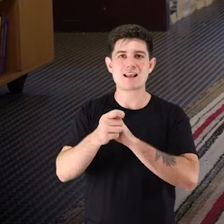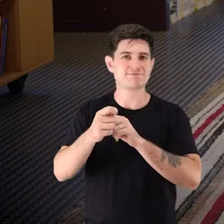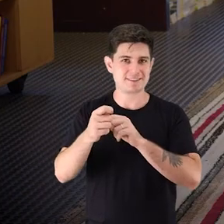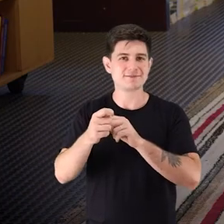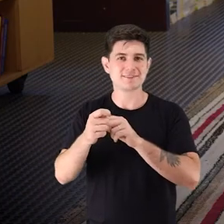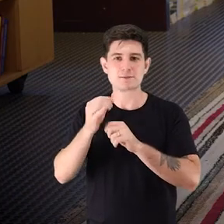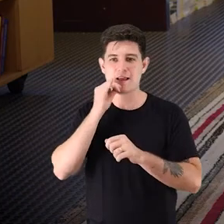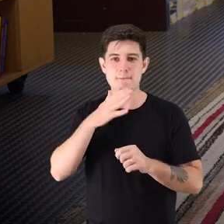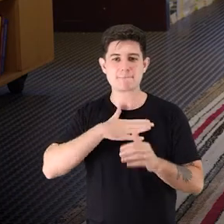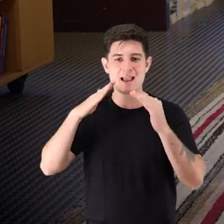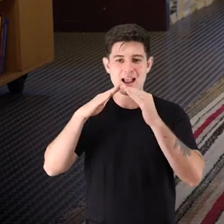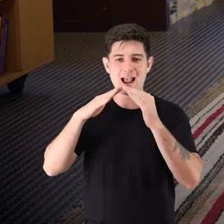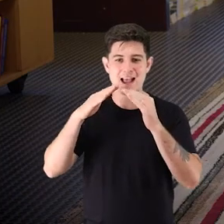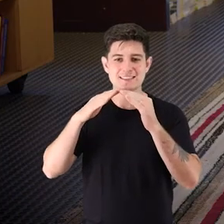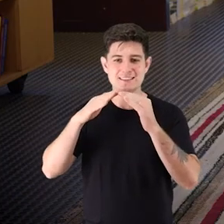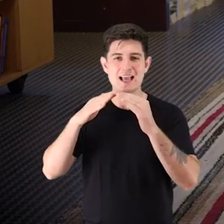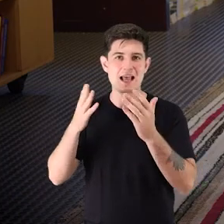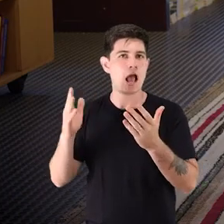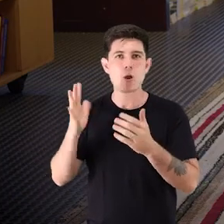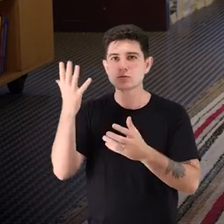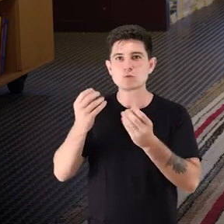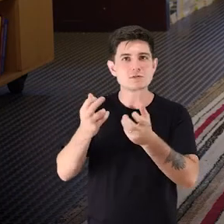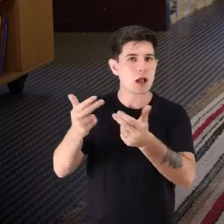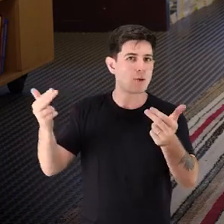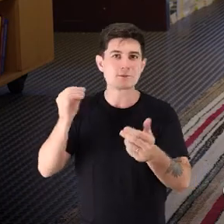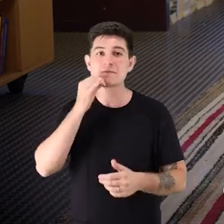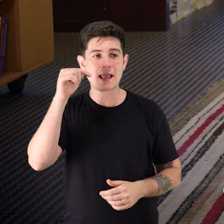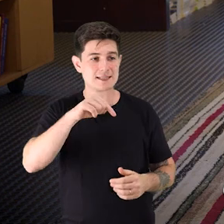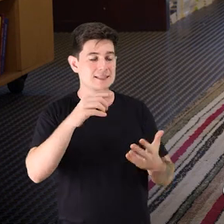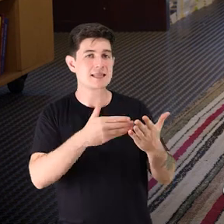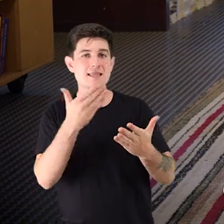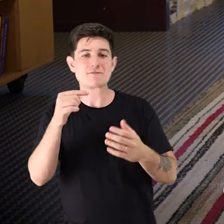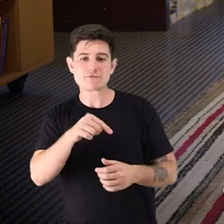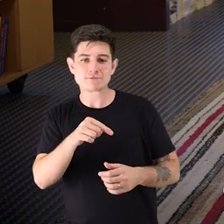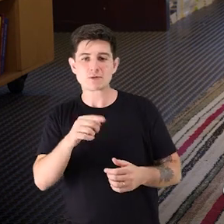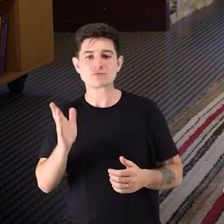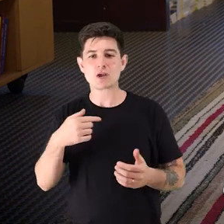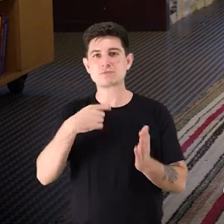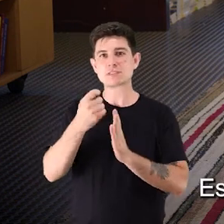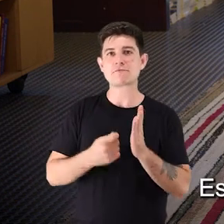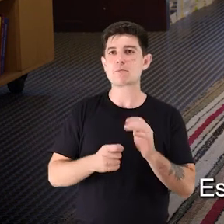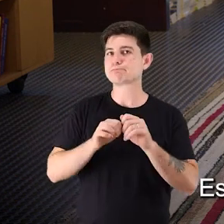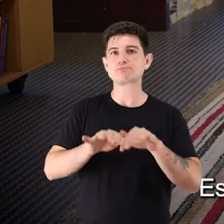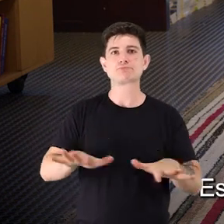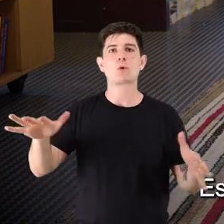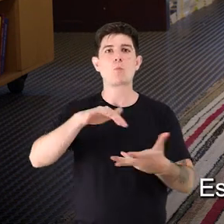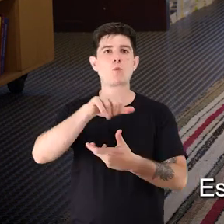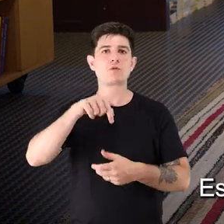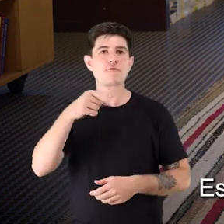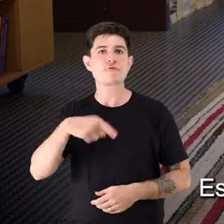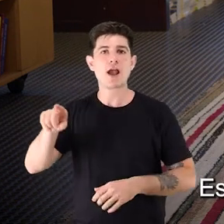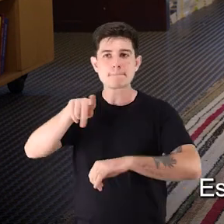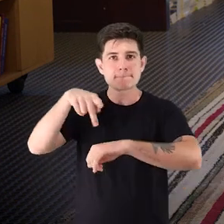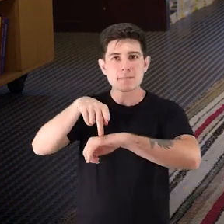é isso. Acontecem coisas na minha casa, por exemplo, como esse livro e outros, e são livros que tem em vários cantos do mundo. Esse livro está indo agora para a Turquia,